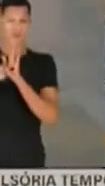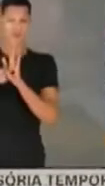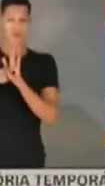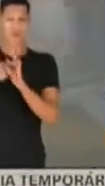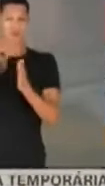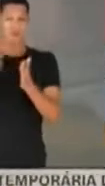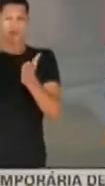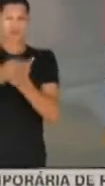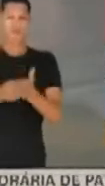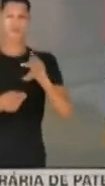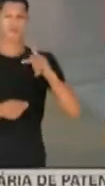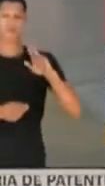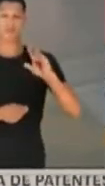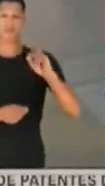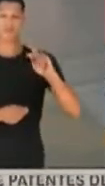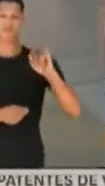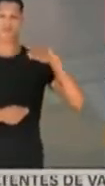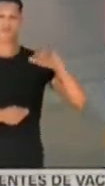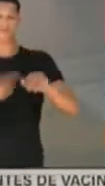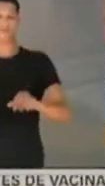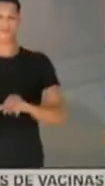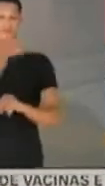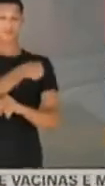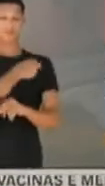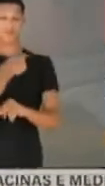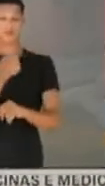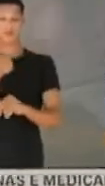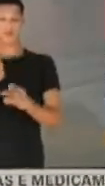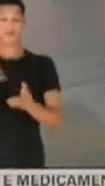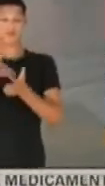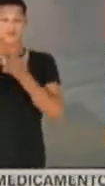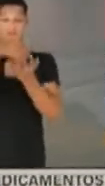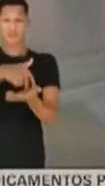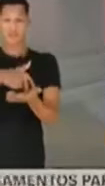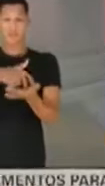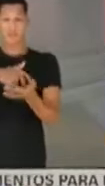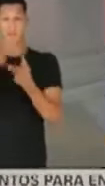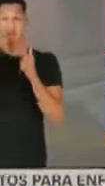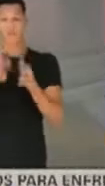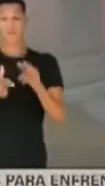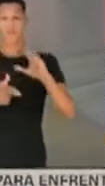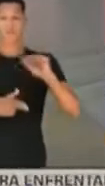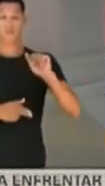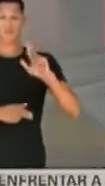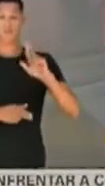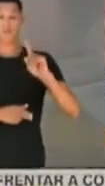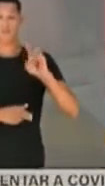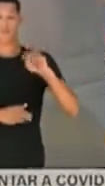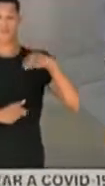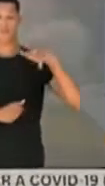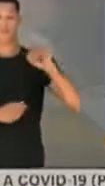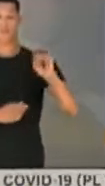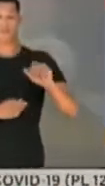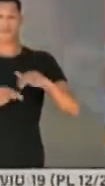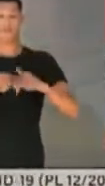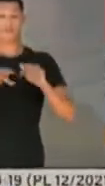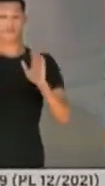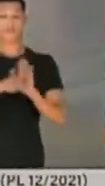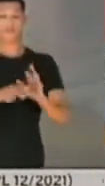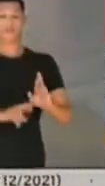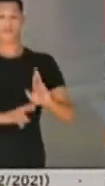de propina a ele. Ele que foi colocado, segundo Cardenas, pelo próprio representante do